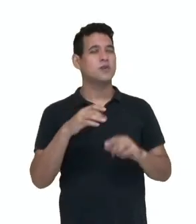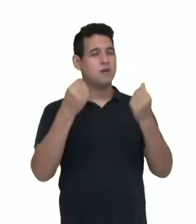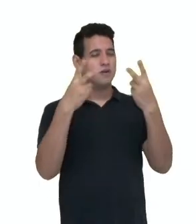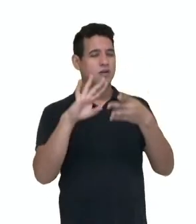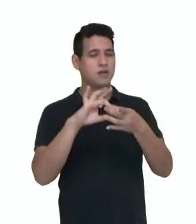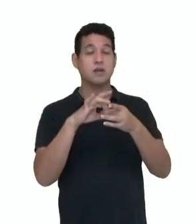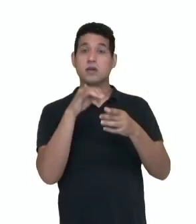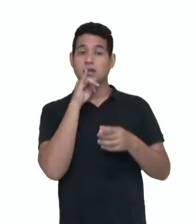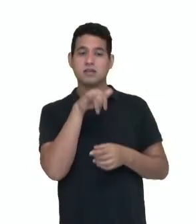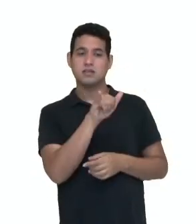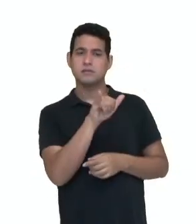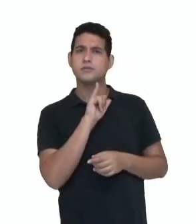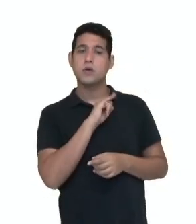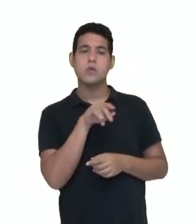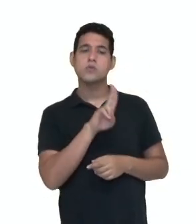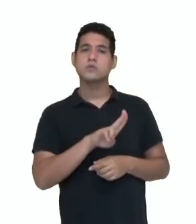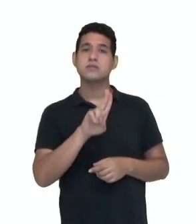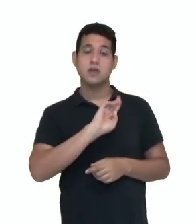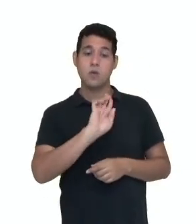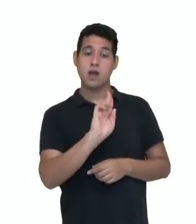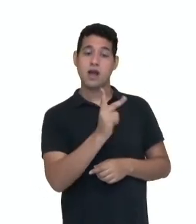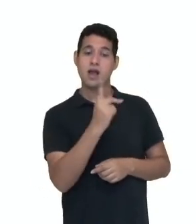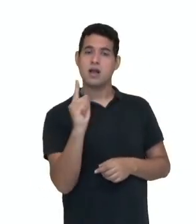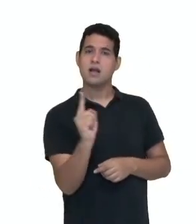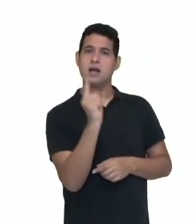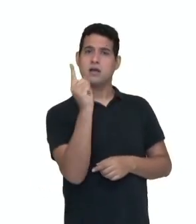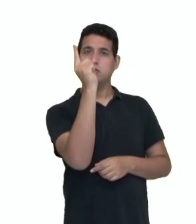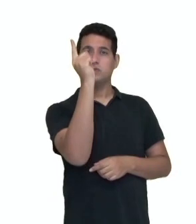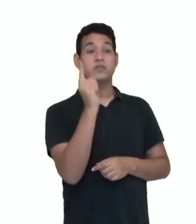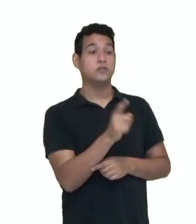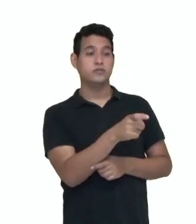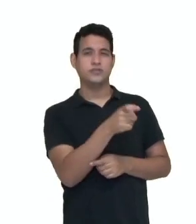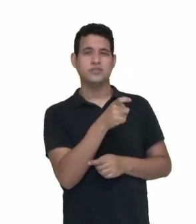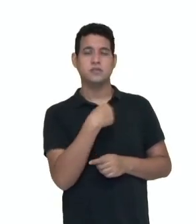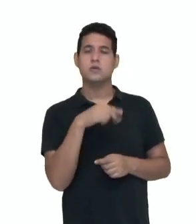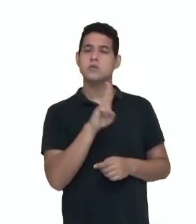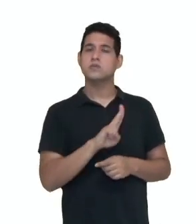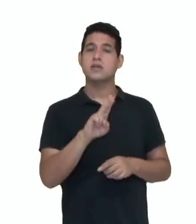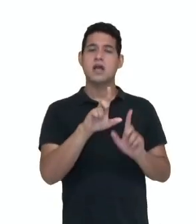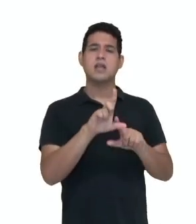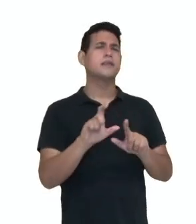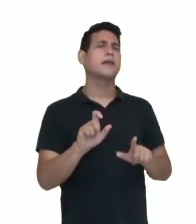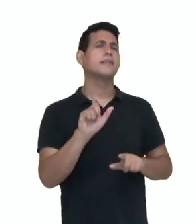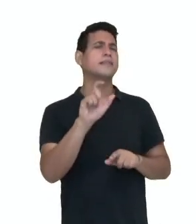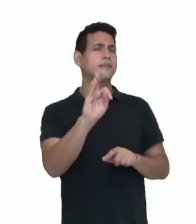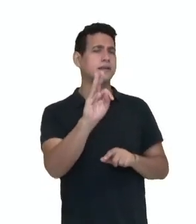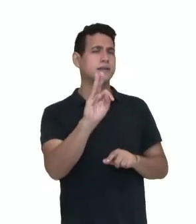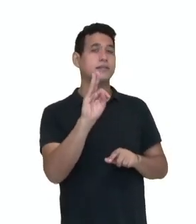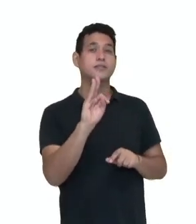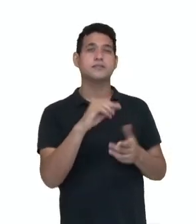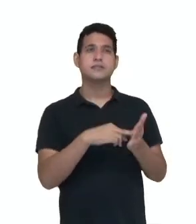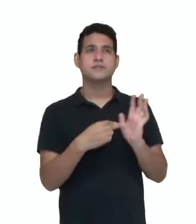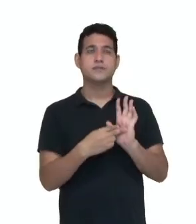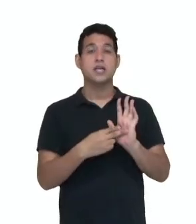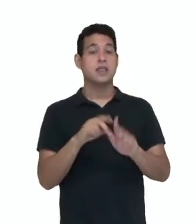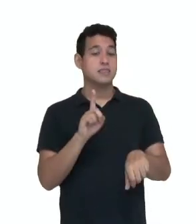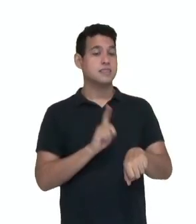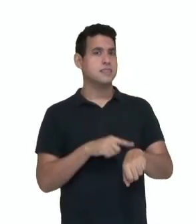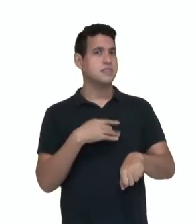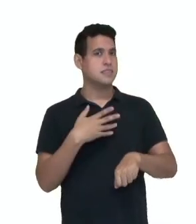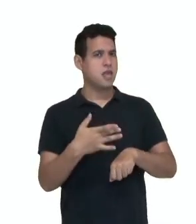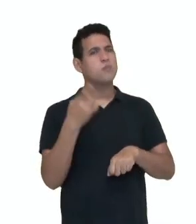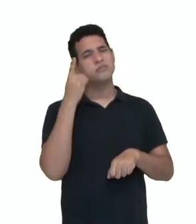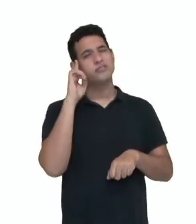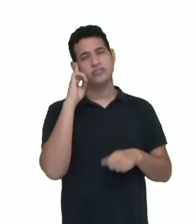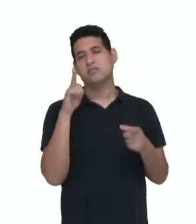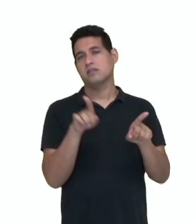contextualizando, em vez do y, eu usei o h de altura. Em vez do x, eu usei a letra t de dias, de tempo, tá